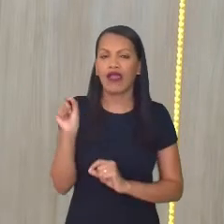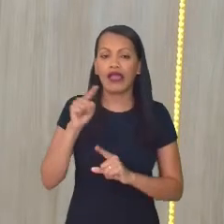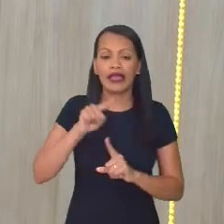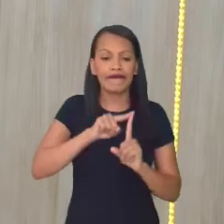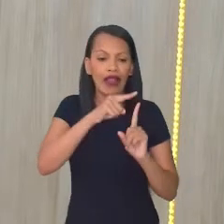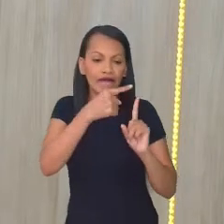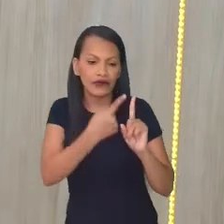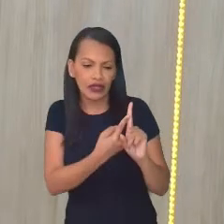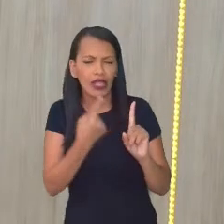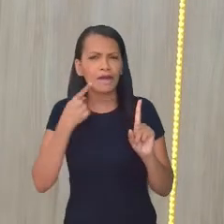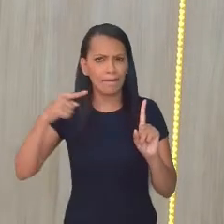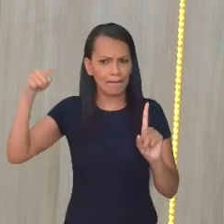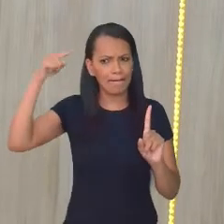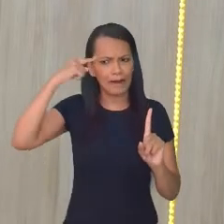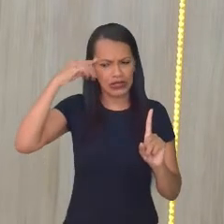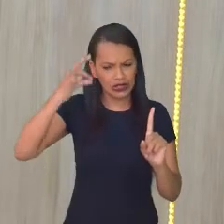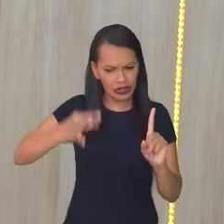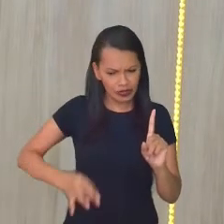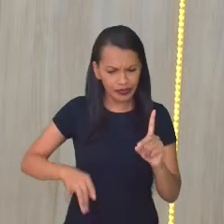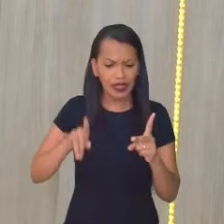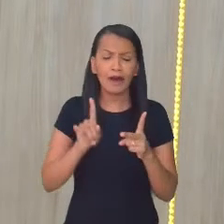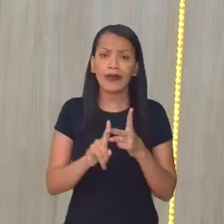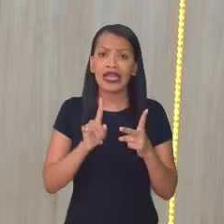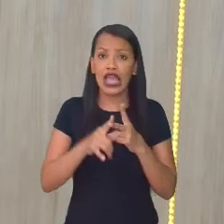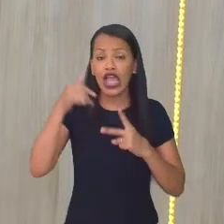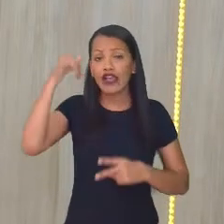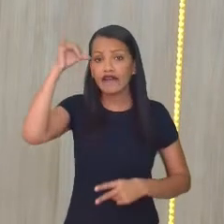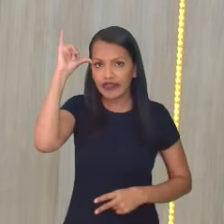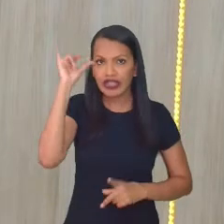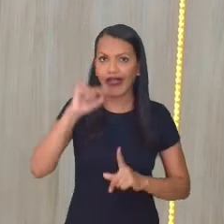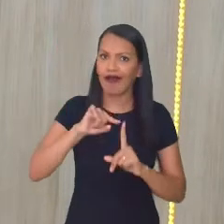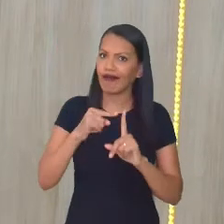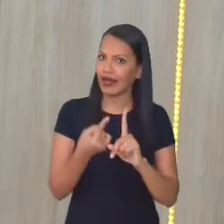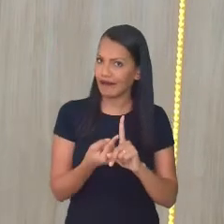métodos contraceptivos, dando ênfase aos métodos